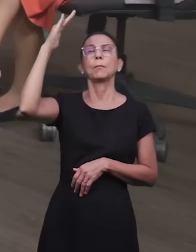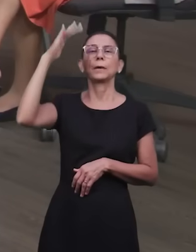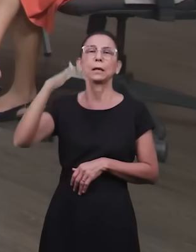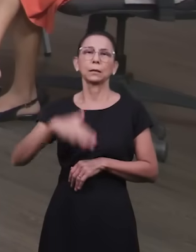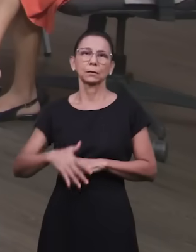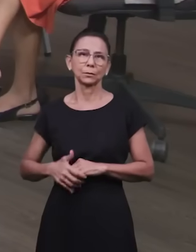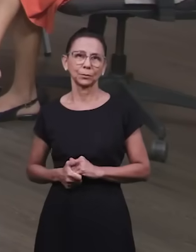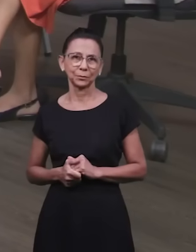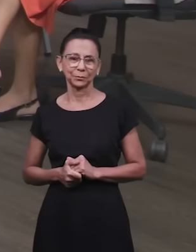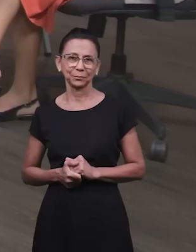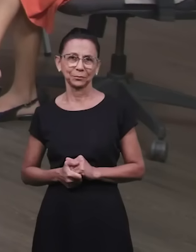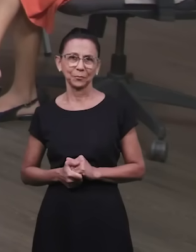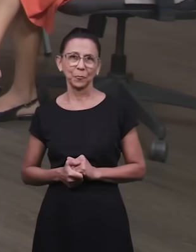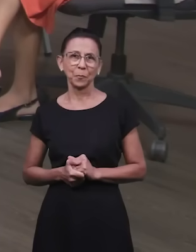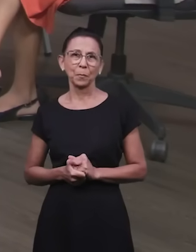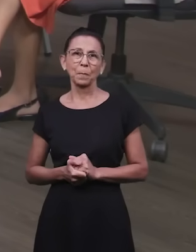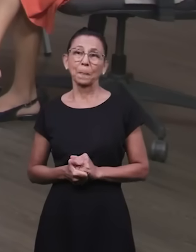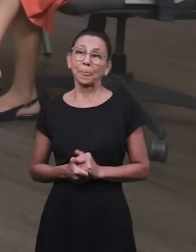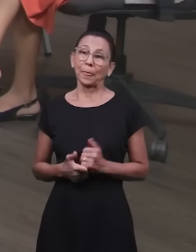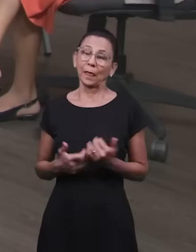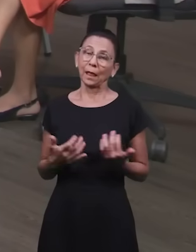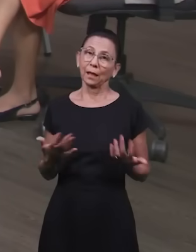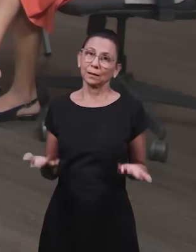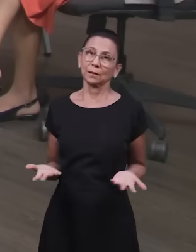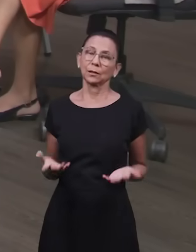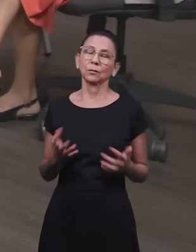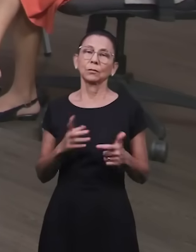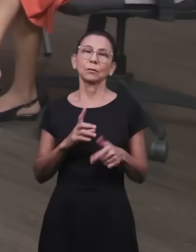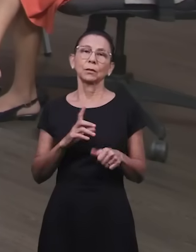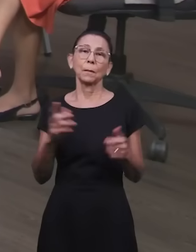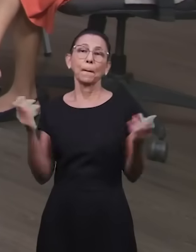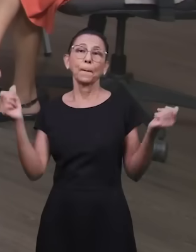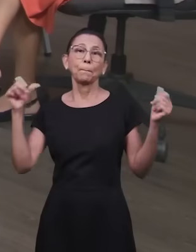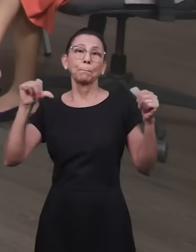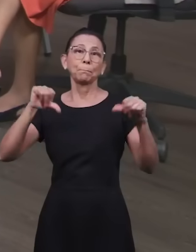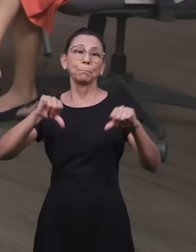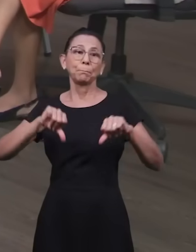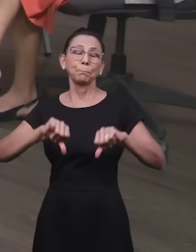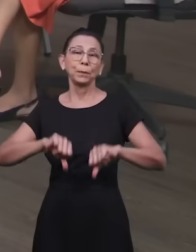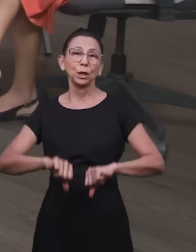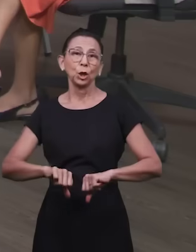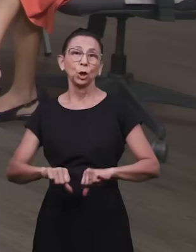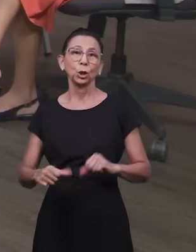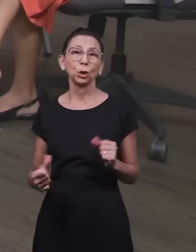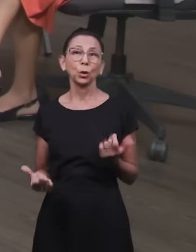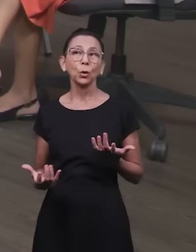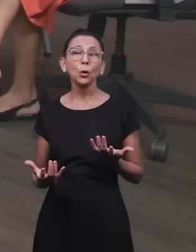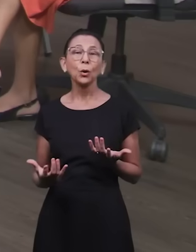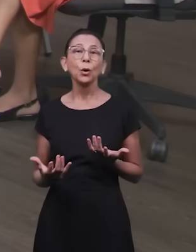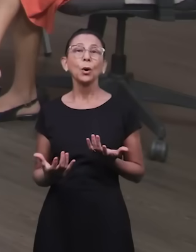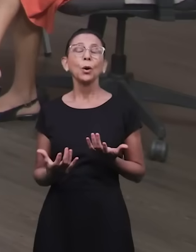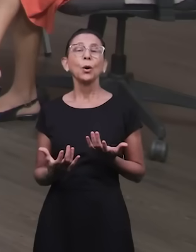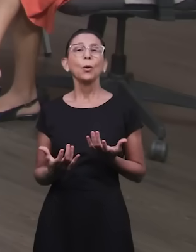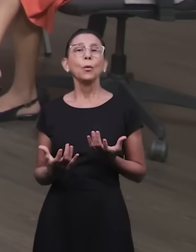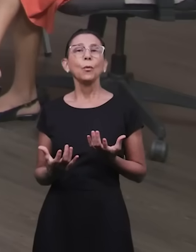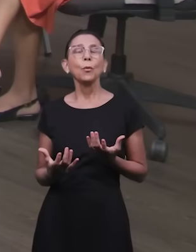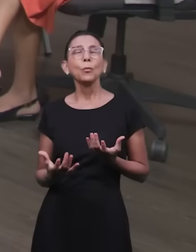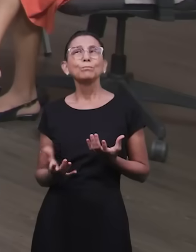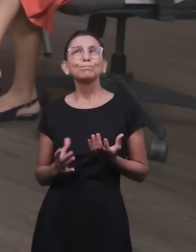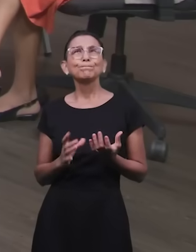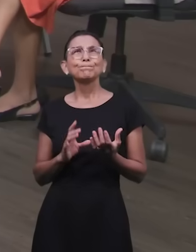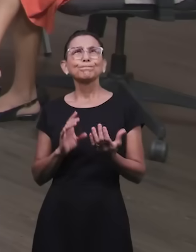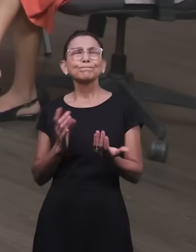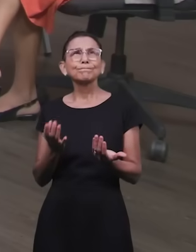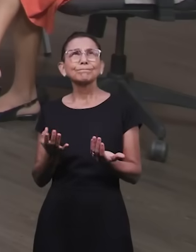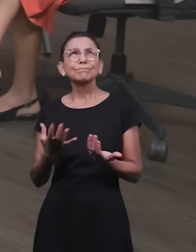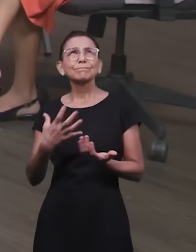de enfrentamento. Aí nós temos um agravamento do quadro, a intensidade dos sintomas, a